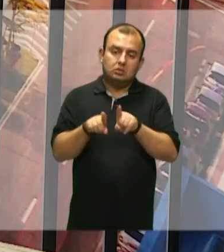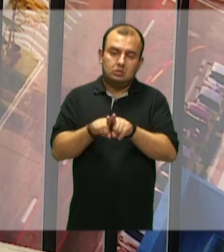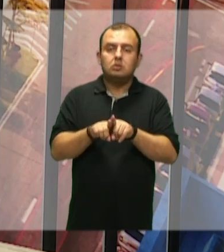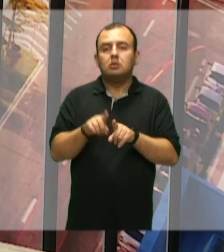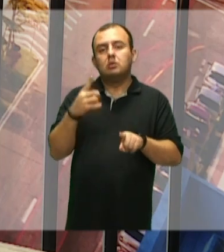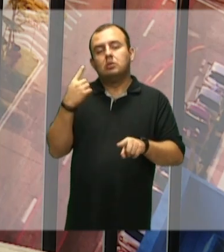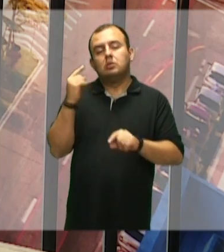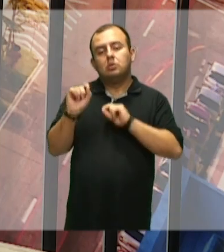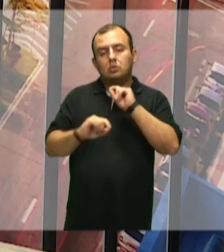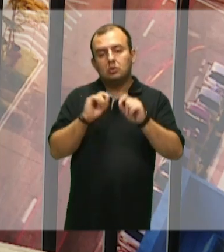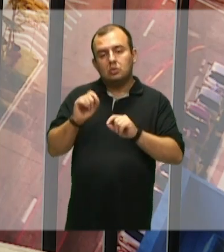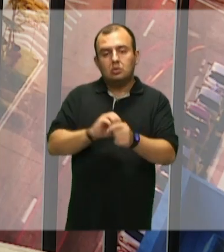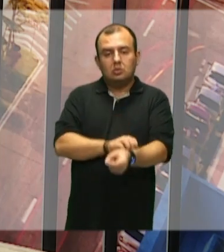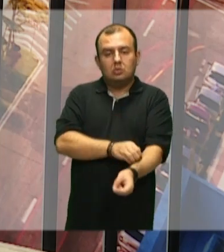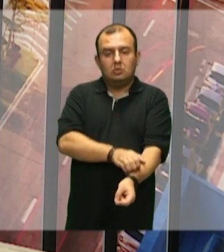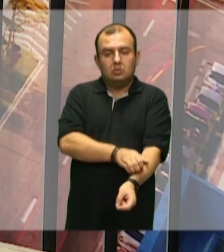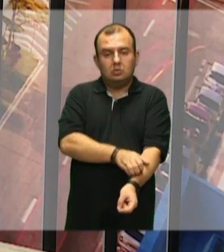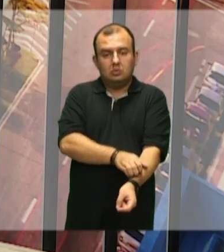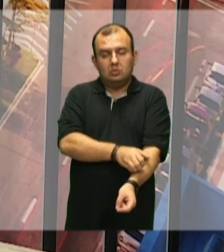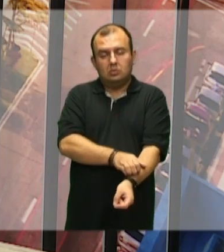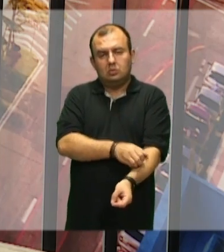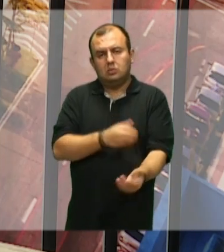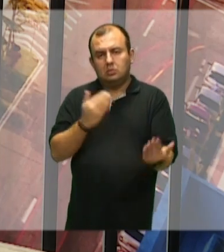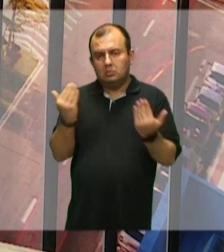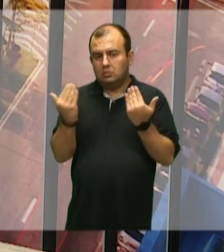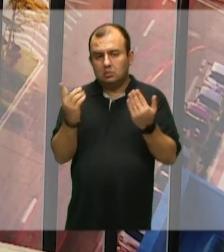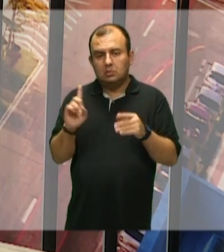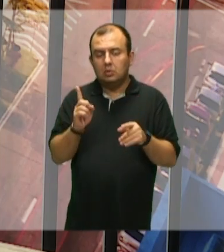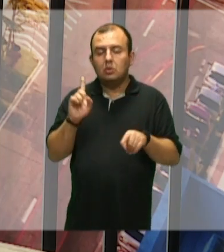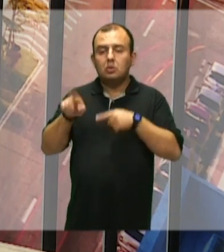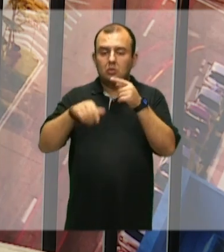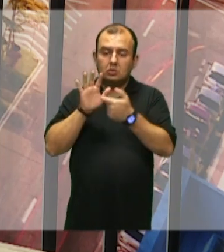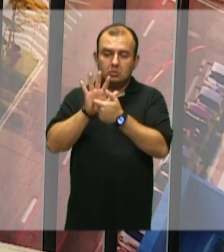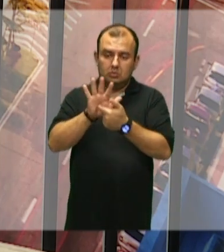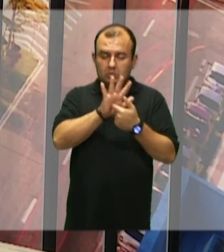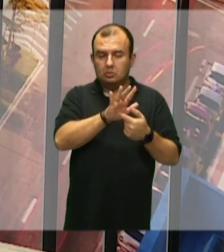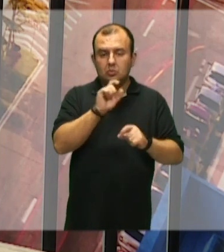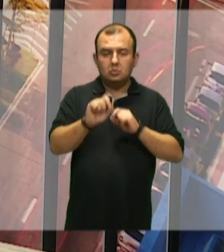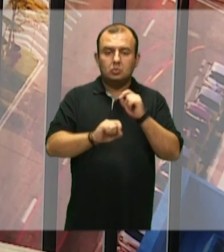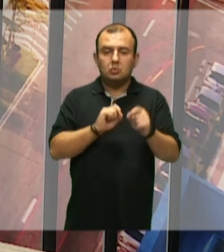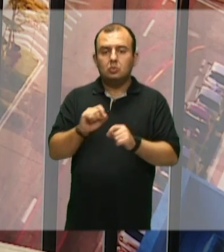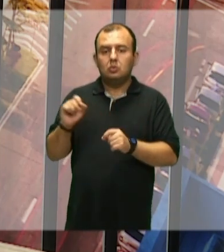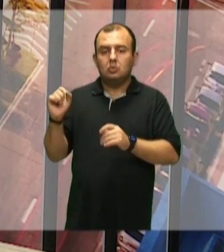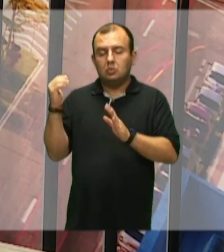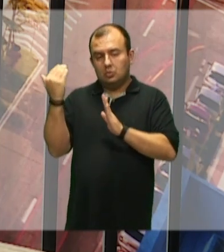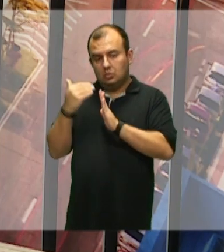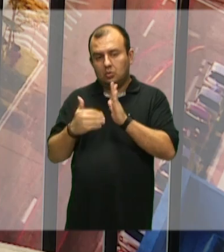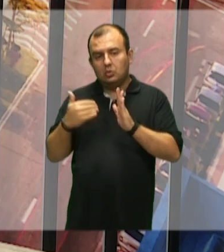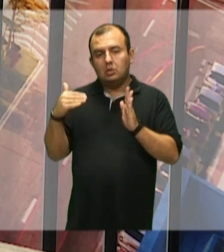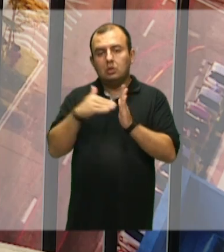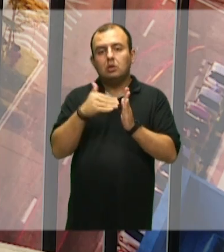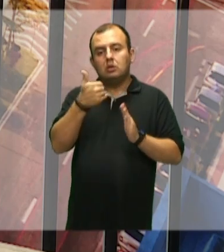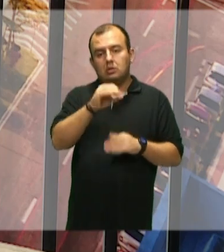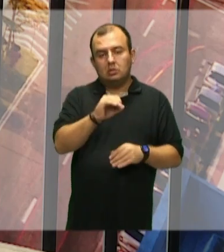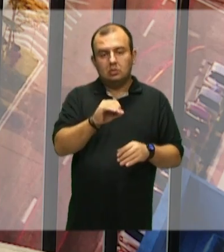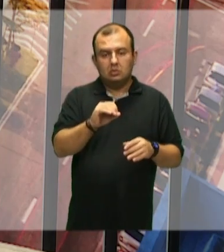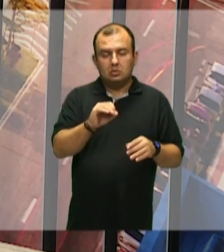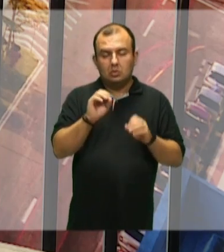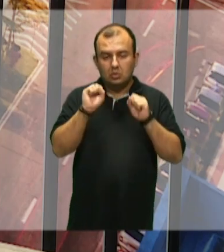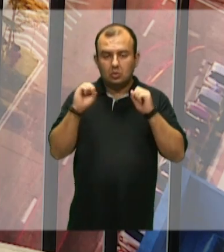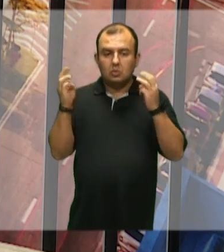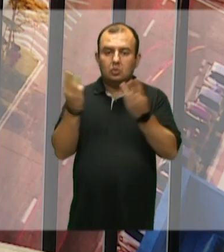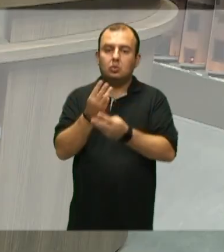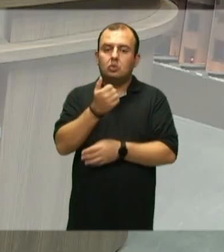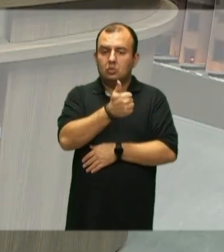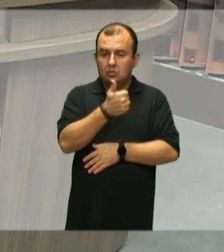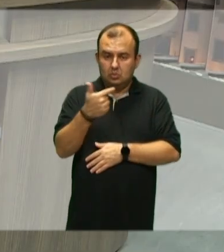fazendo, não em paralelo, mas vai ser logo depois das apresentações, que estão programadas até para dia 10, né? O workshop será no